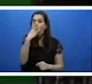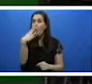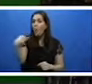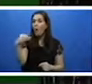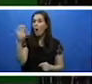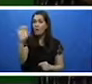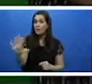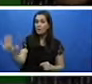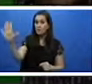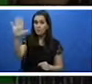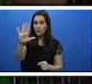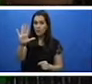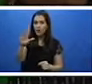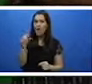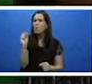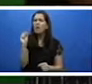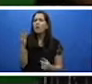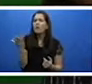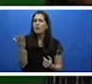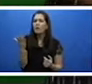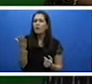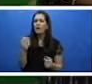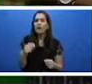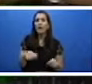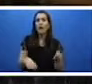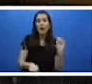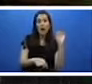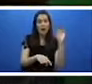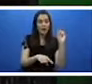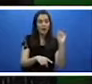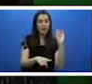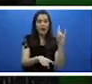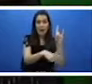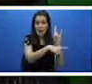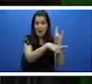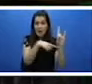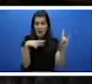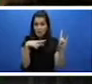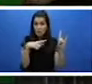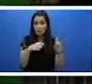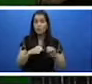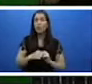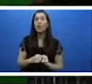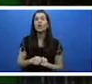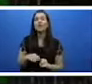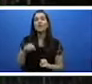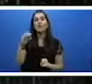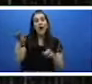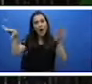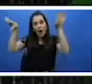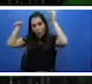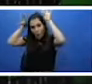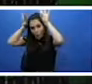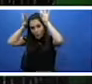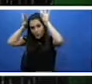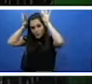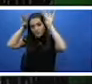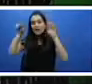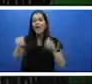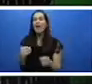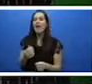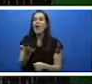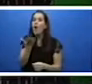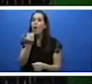como carnívoro e a corsa herbívora, tá? Então, nós temos